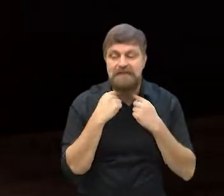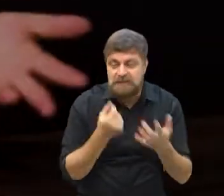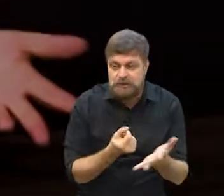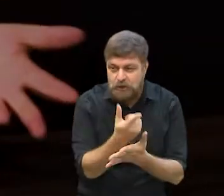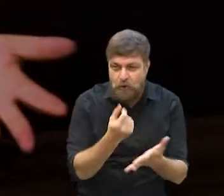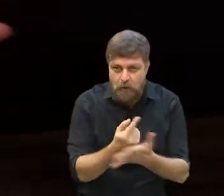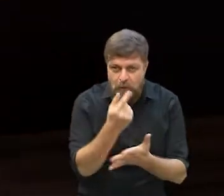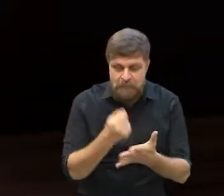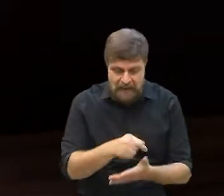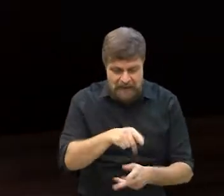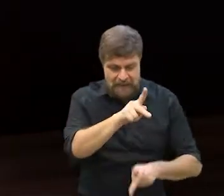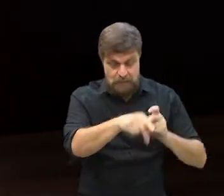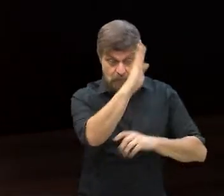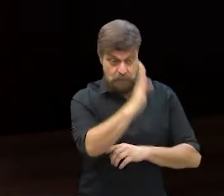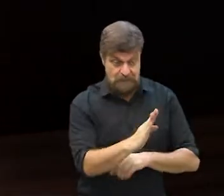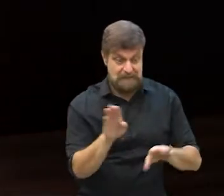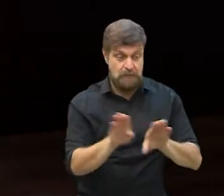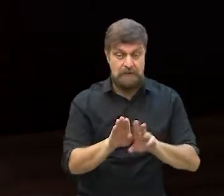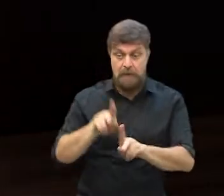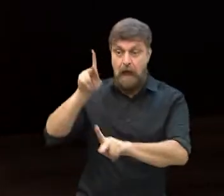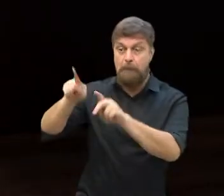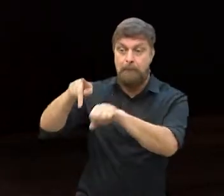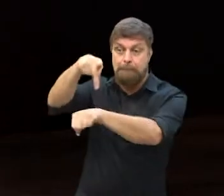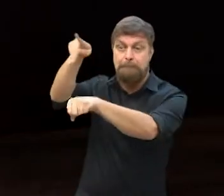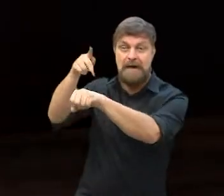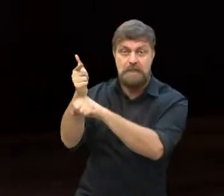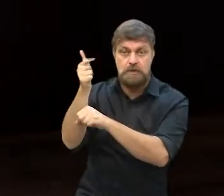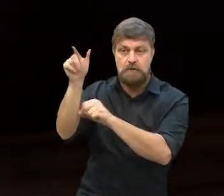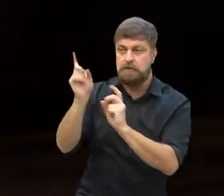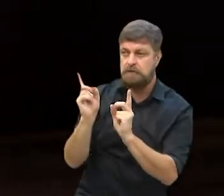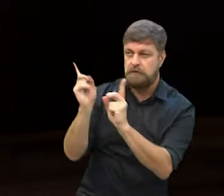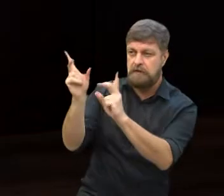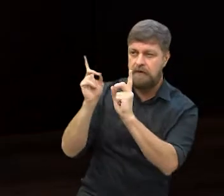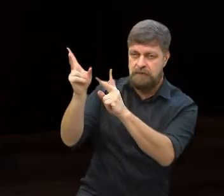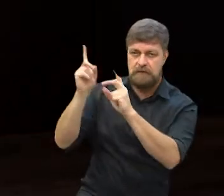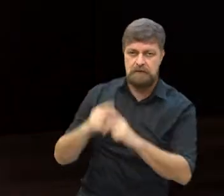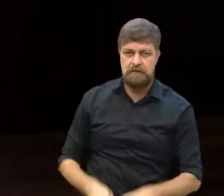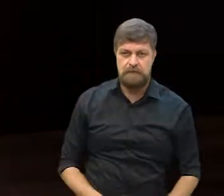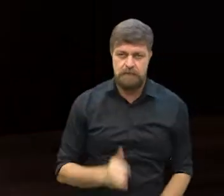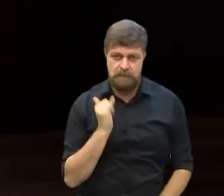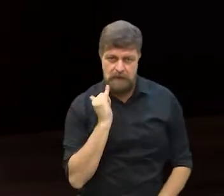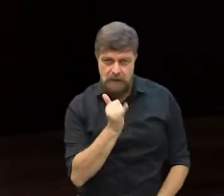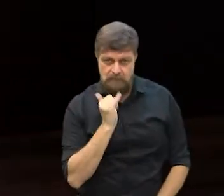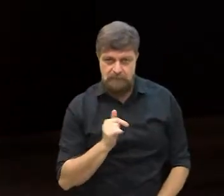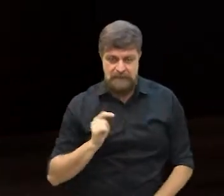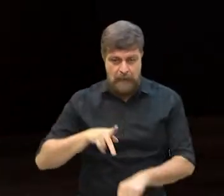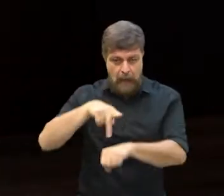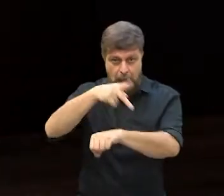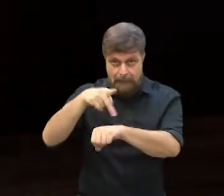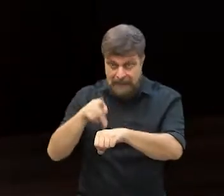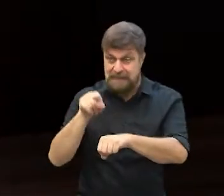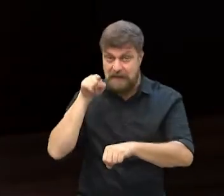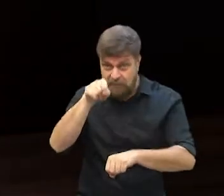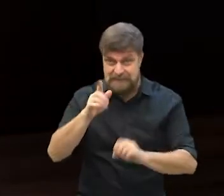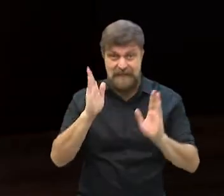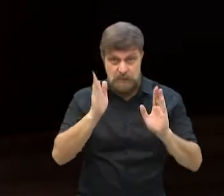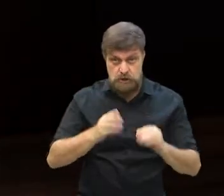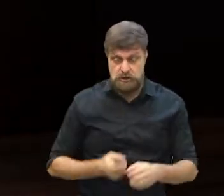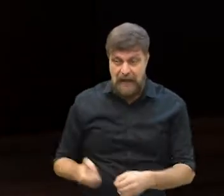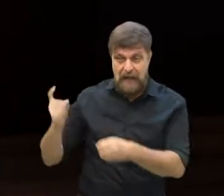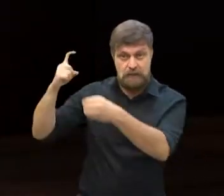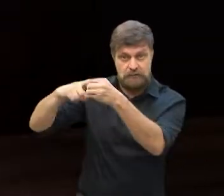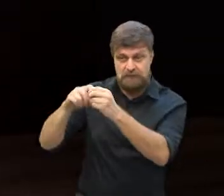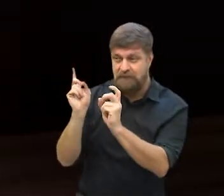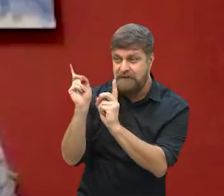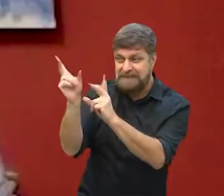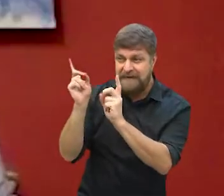brasileiro e até do consumidor estrangeiro para, inclusive, hoje eu mencionei logo na abertura, vários países que vocês hoje já têm